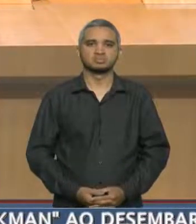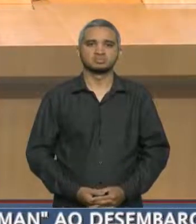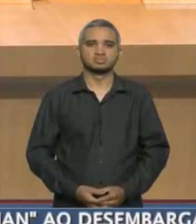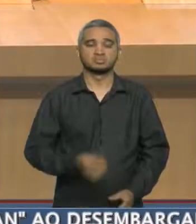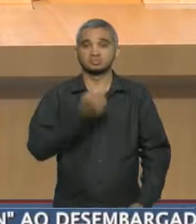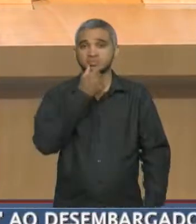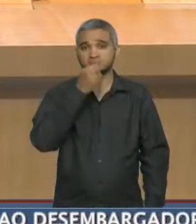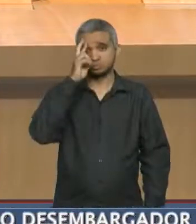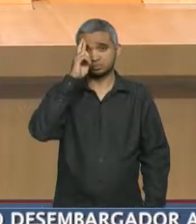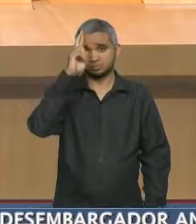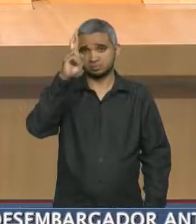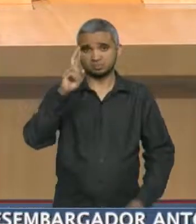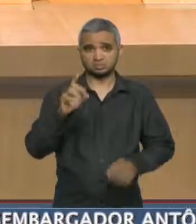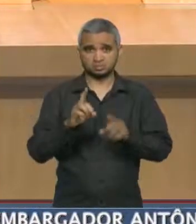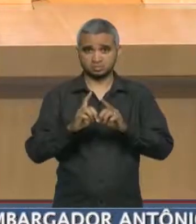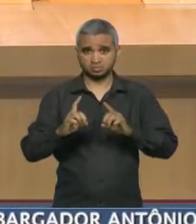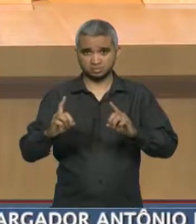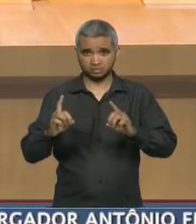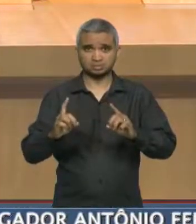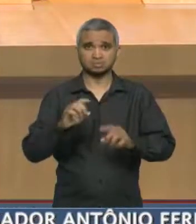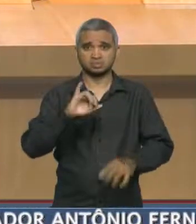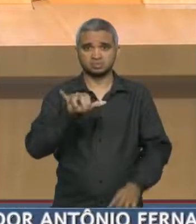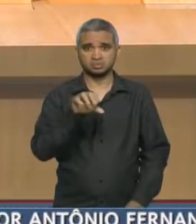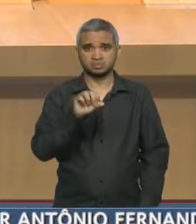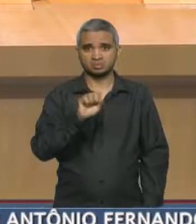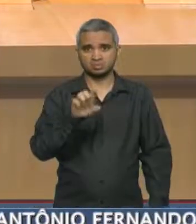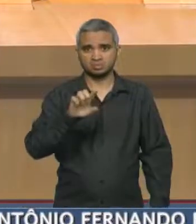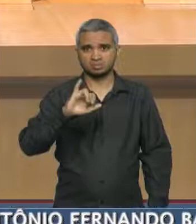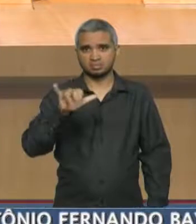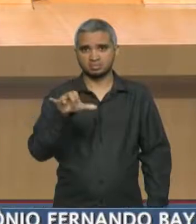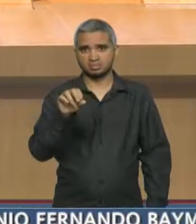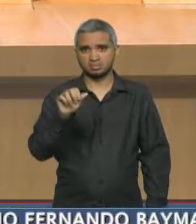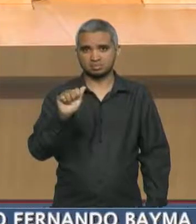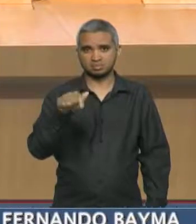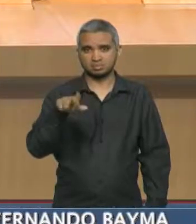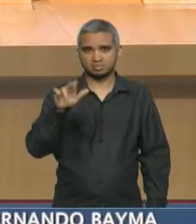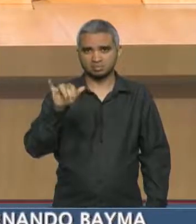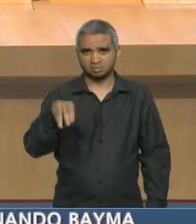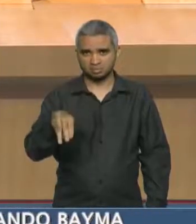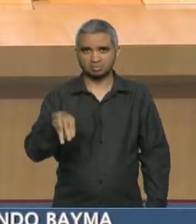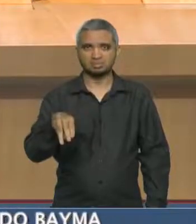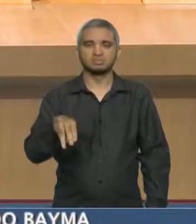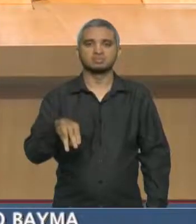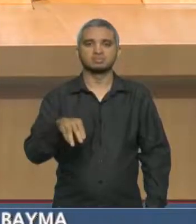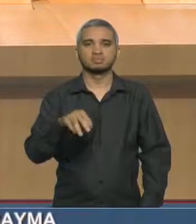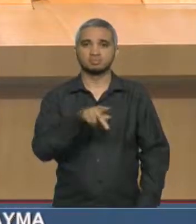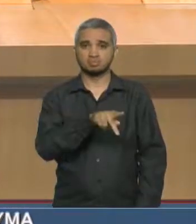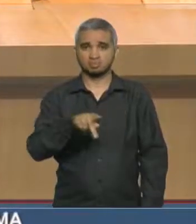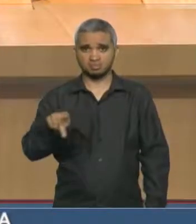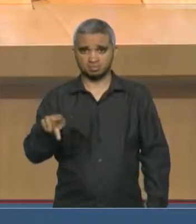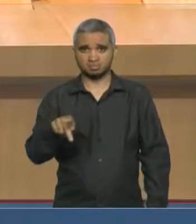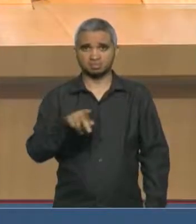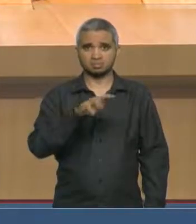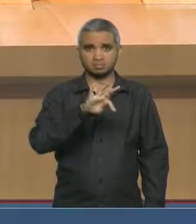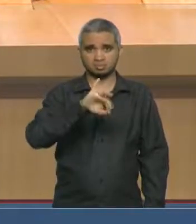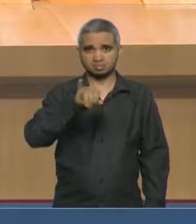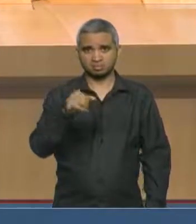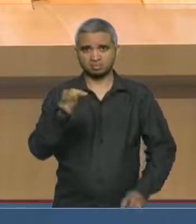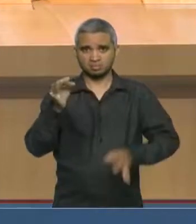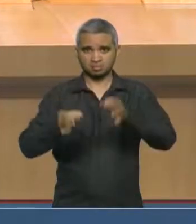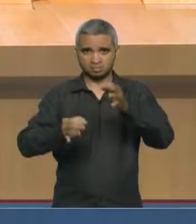Excelentíssimo senhor desembargador José Joaquim Figueiredo dos Anjos, presidente do Tribunal de Justiça do Estado do